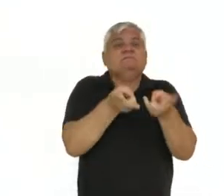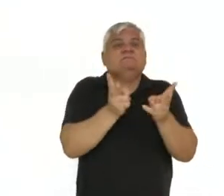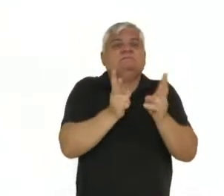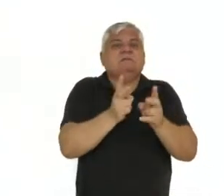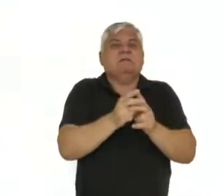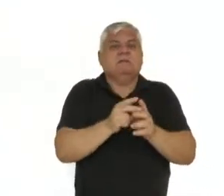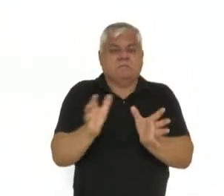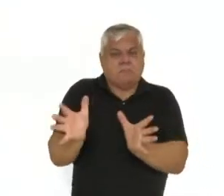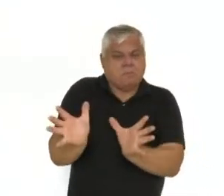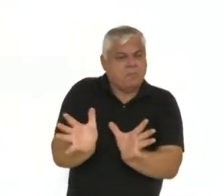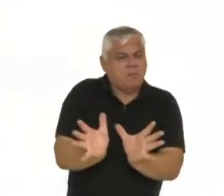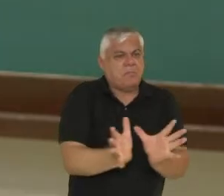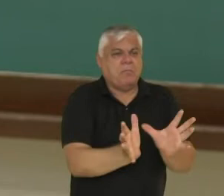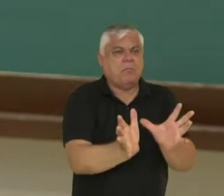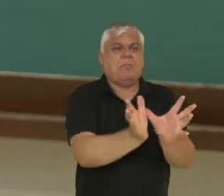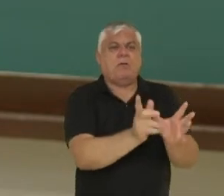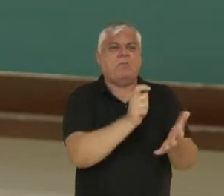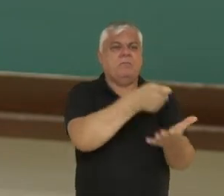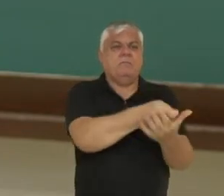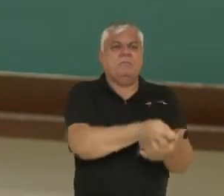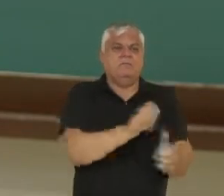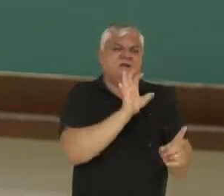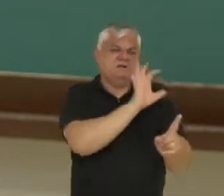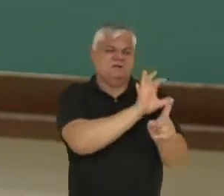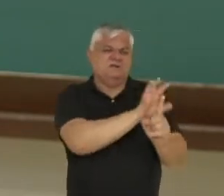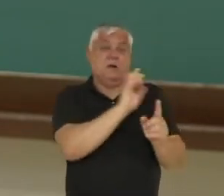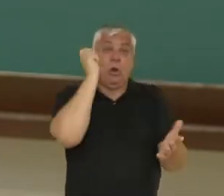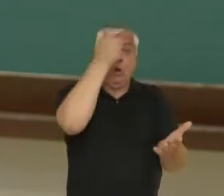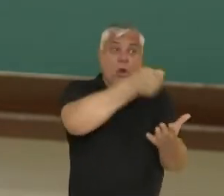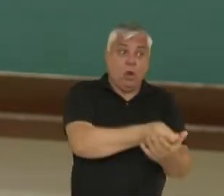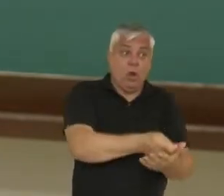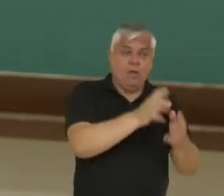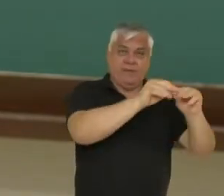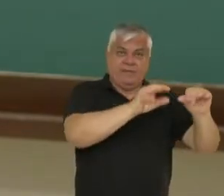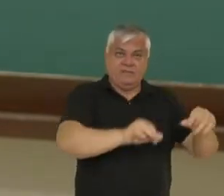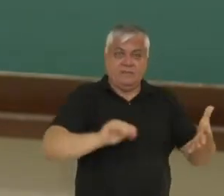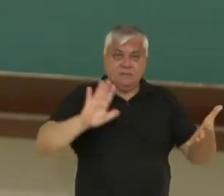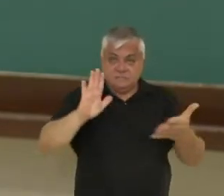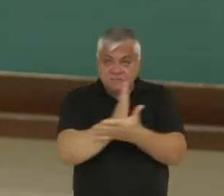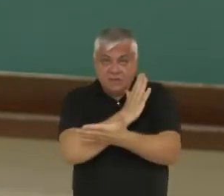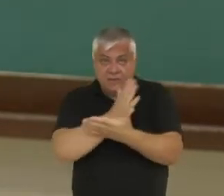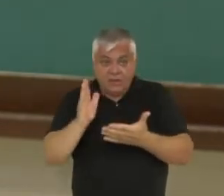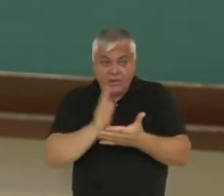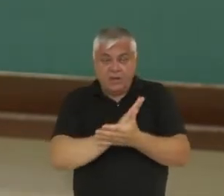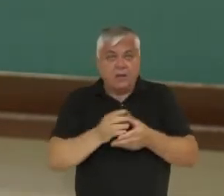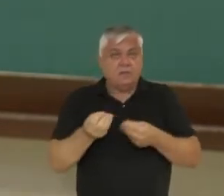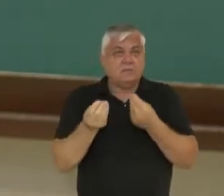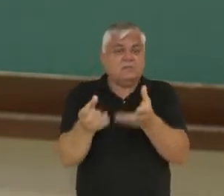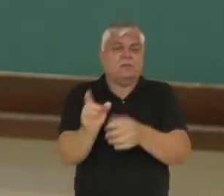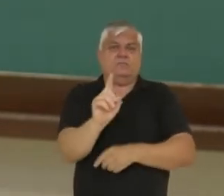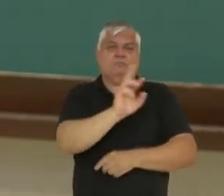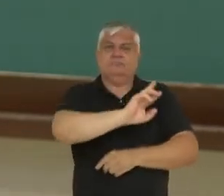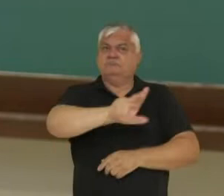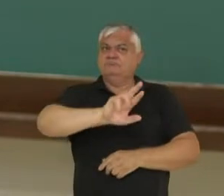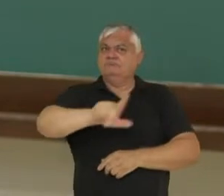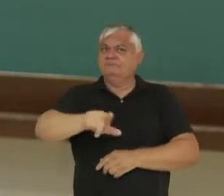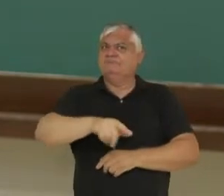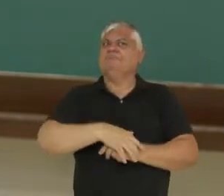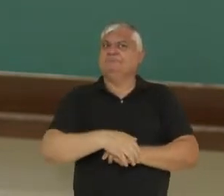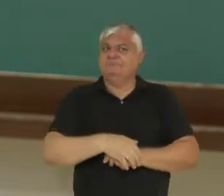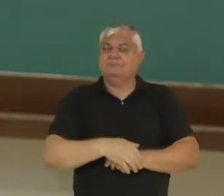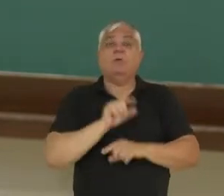terem que comprar terras. Nunca houve uma divisão de terras de maneira efetiva. Isso, logicamente,